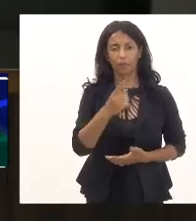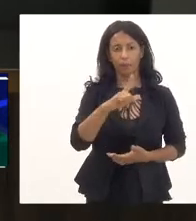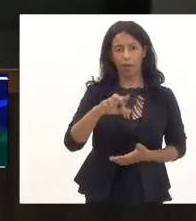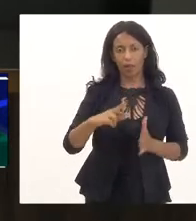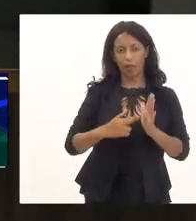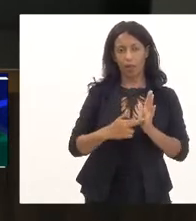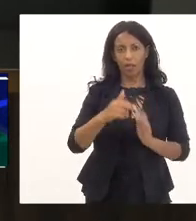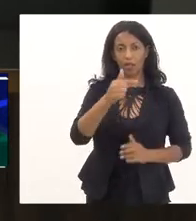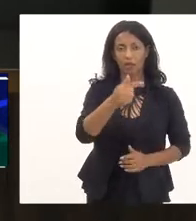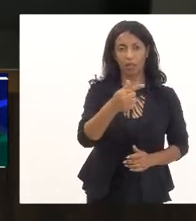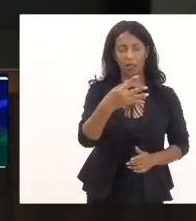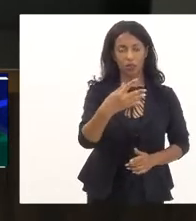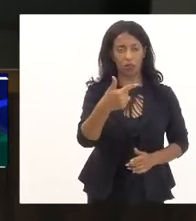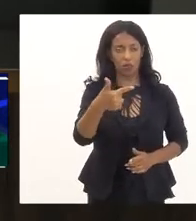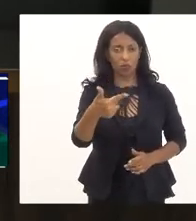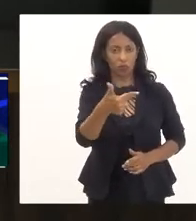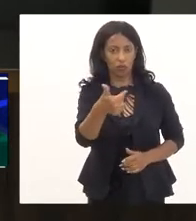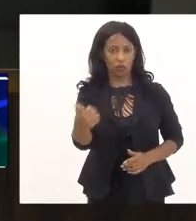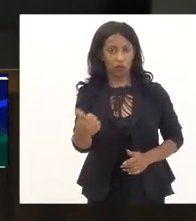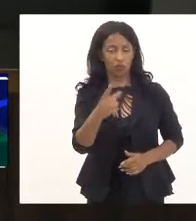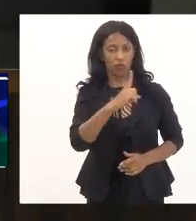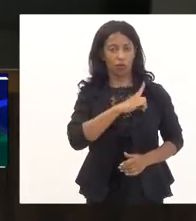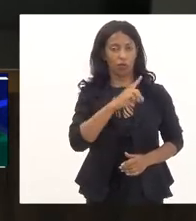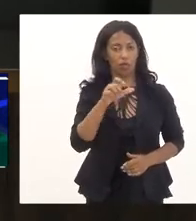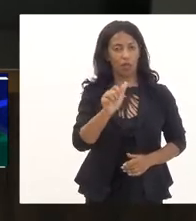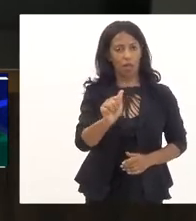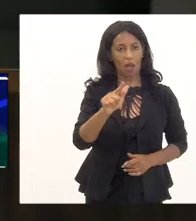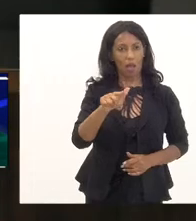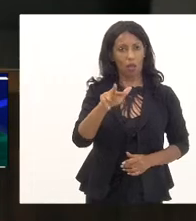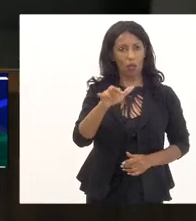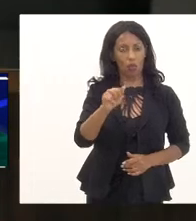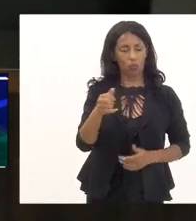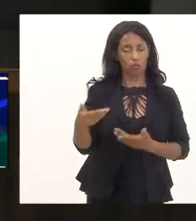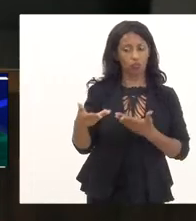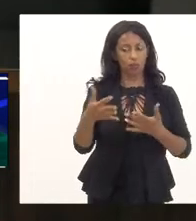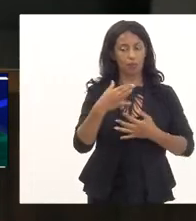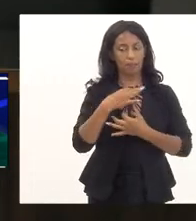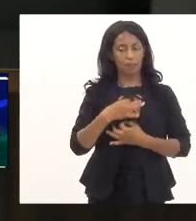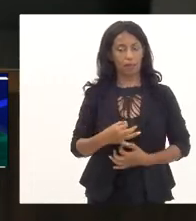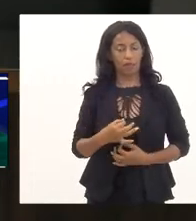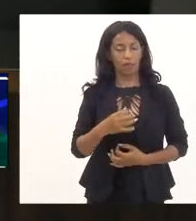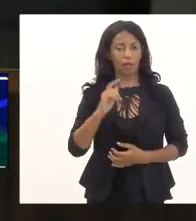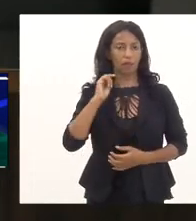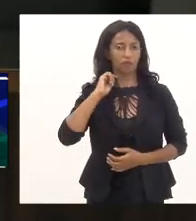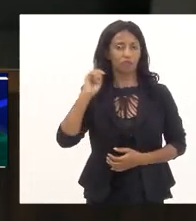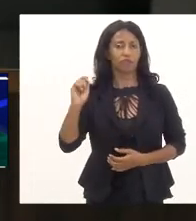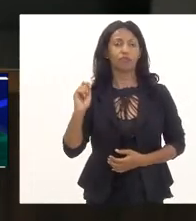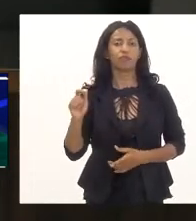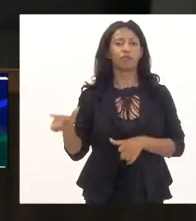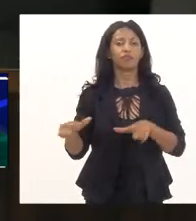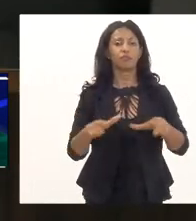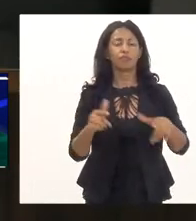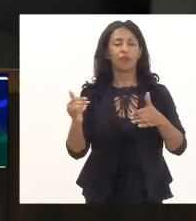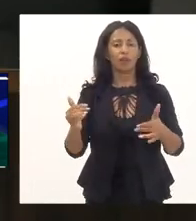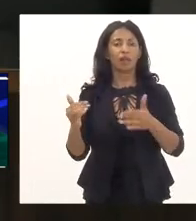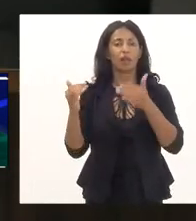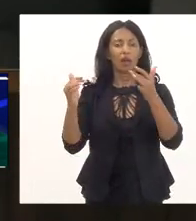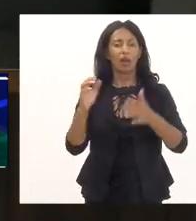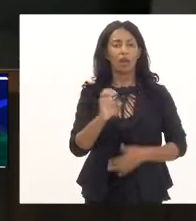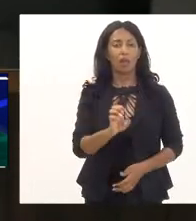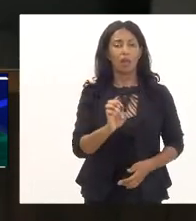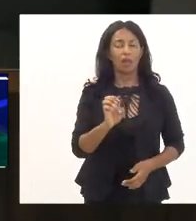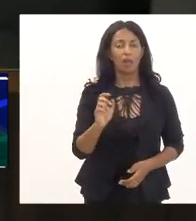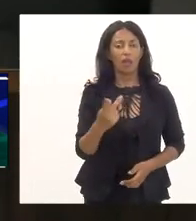resolução 742-2021, de autoria do deputado delegado Carlos Augusto, concede medalha Tiradentes, respectivo diploma, ao excelentíssimo senhor Heitor